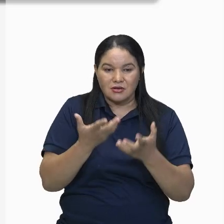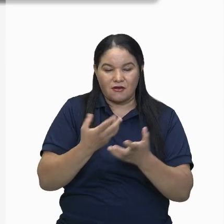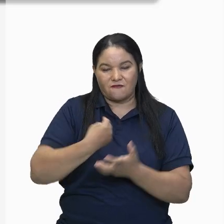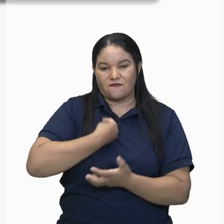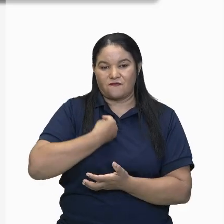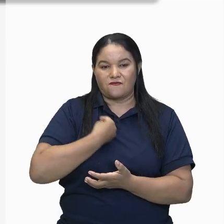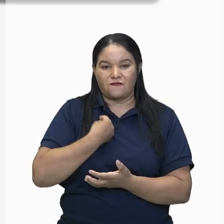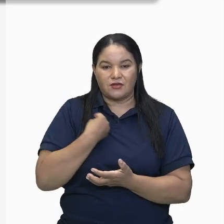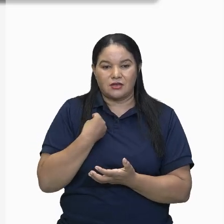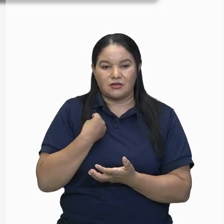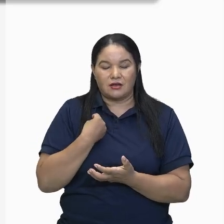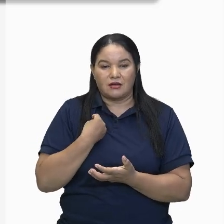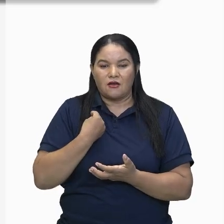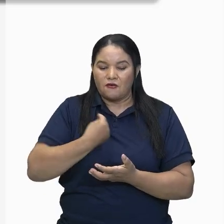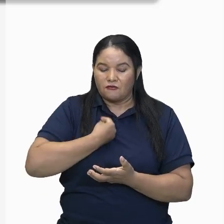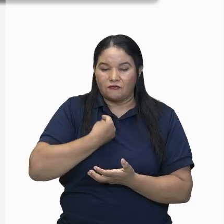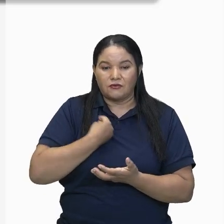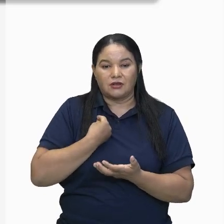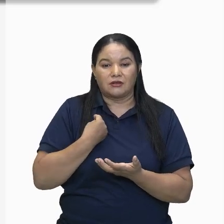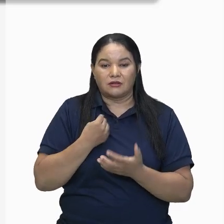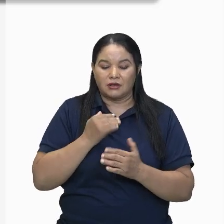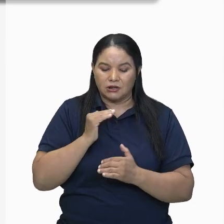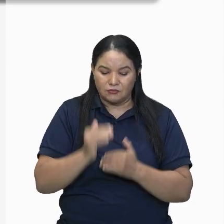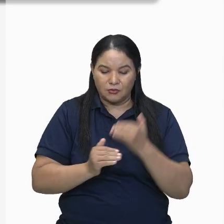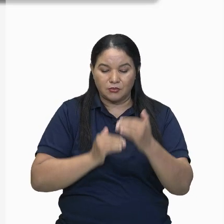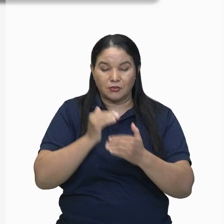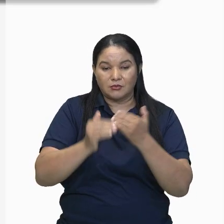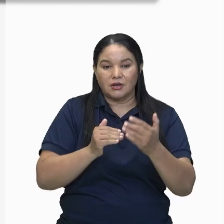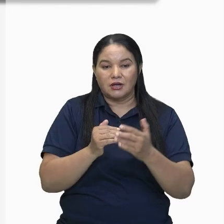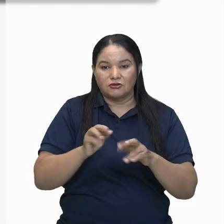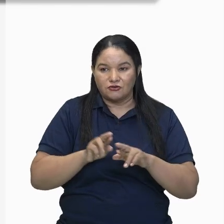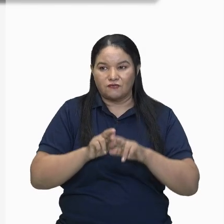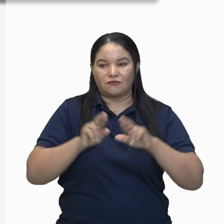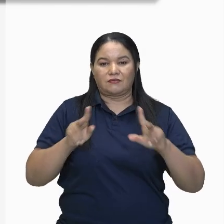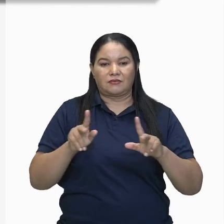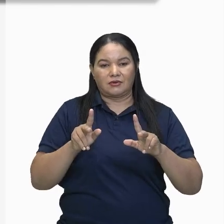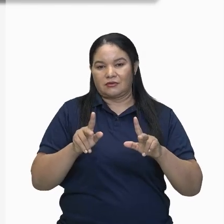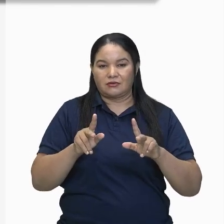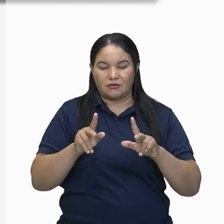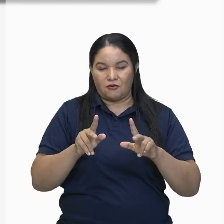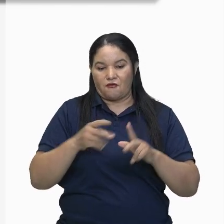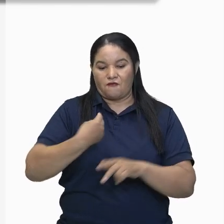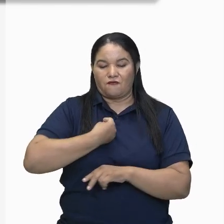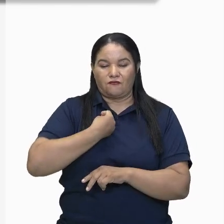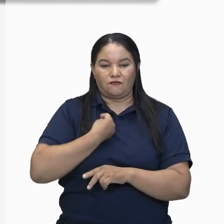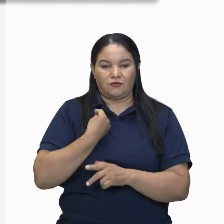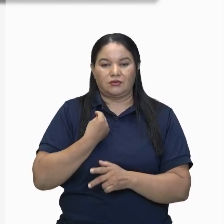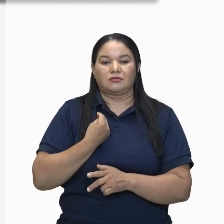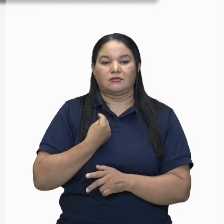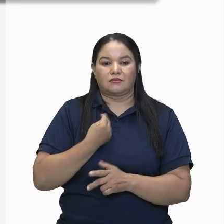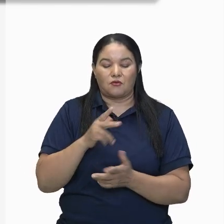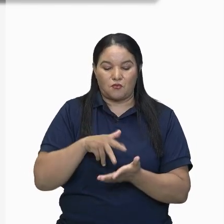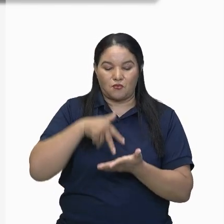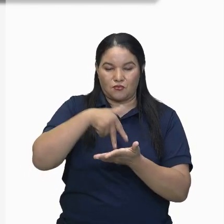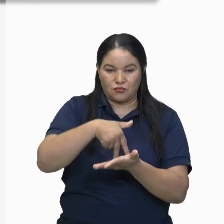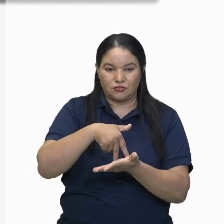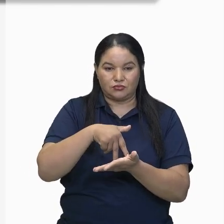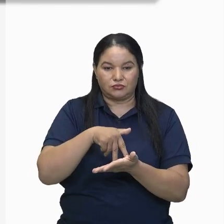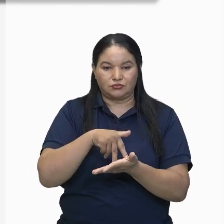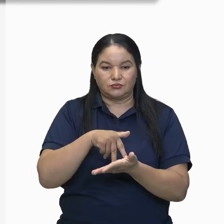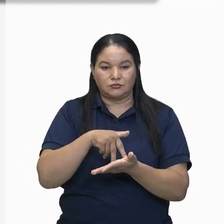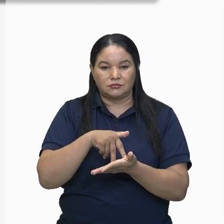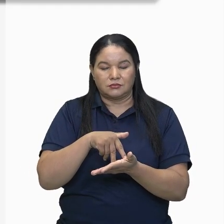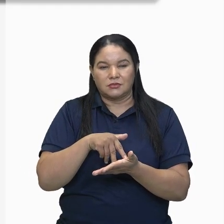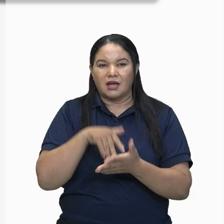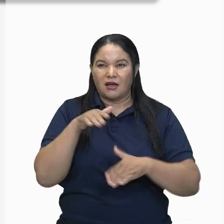instante não seja outra coisa diferente do que é. Olha só que interessante, não é? Porque o que vai acontecer